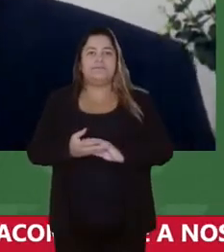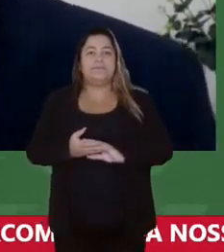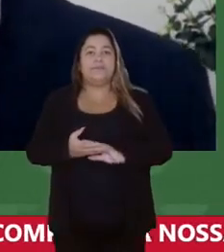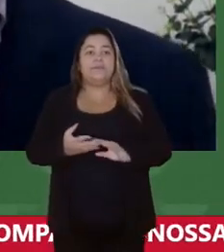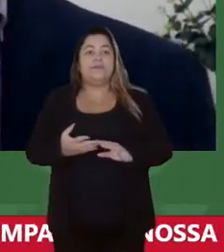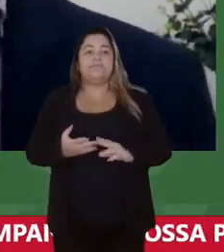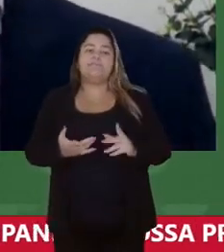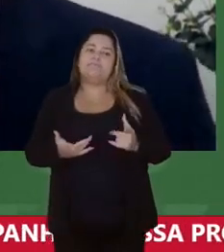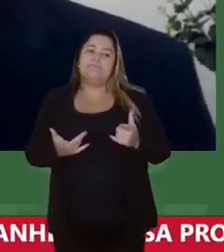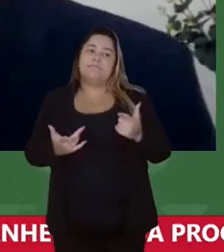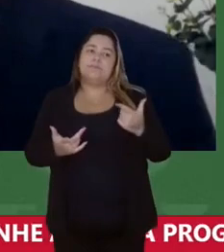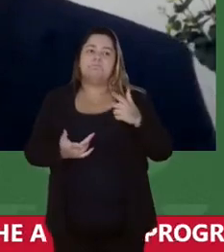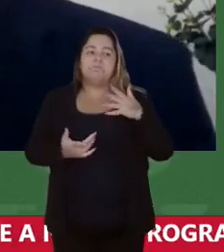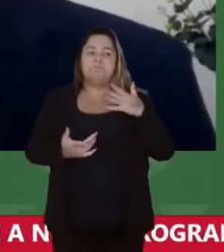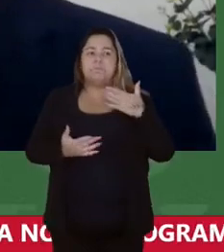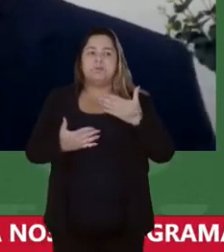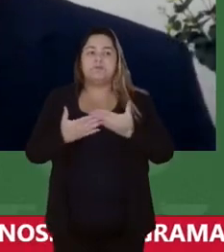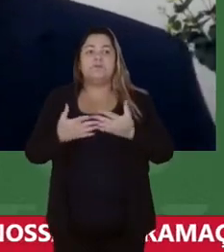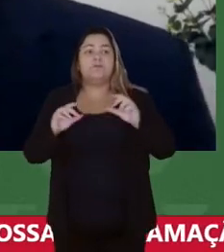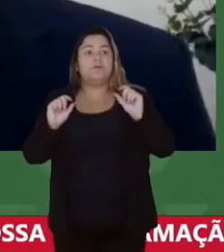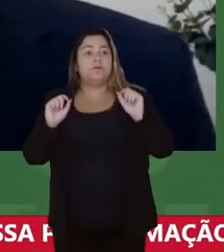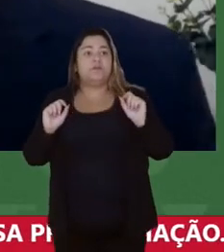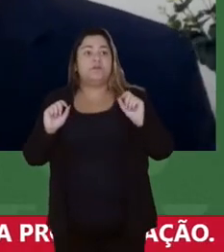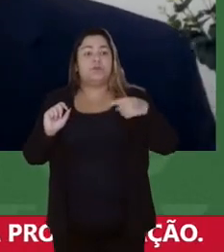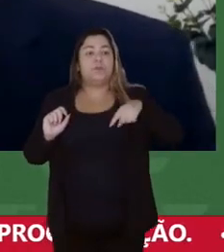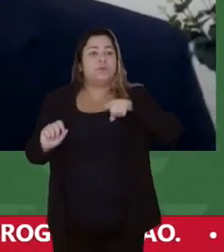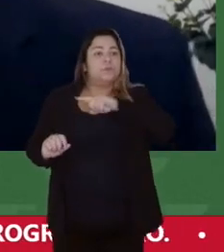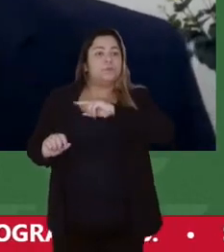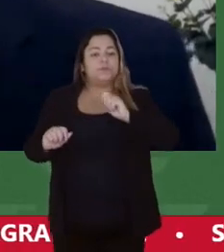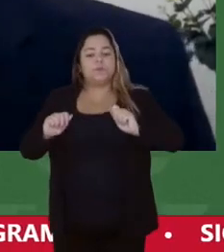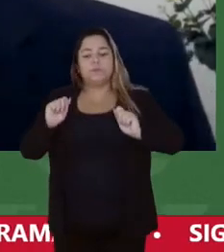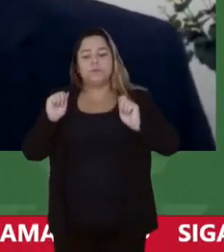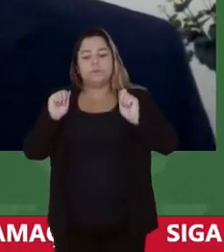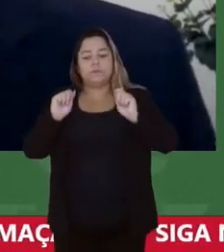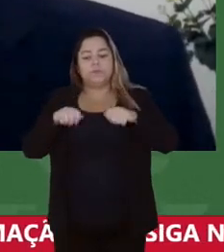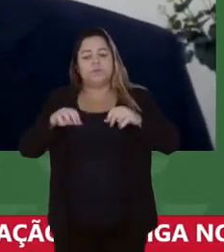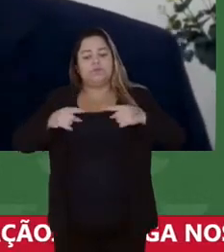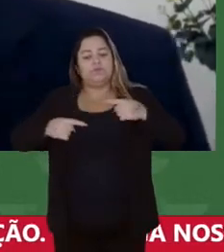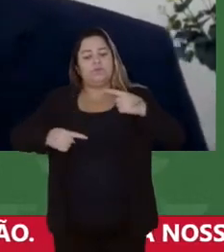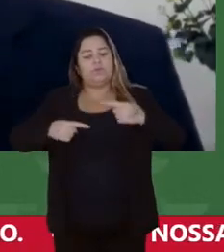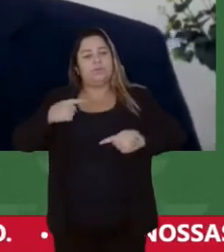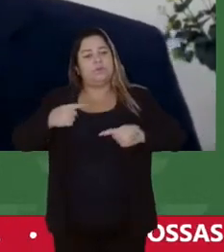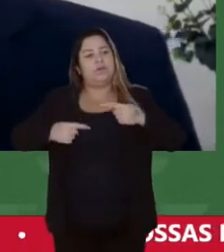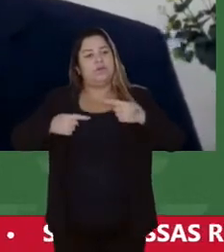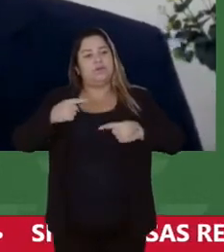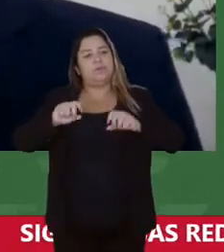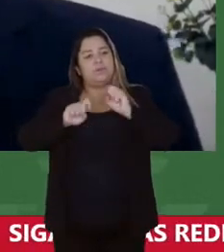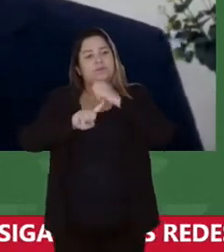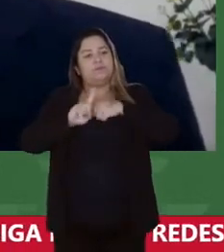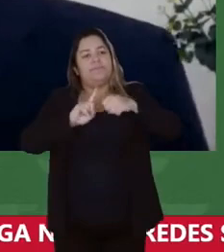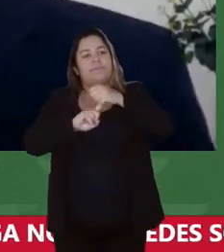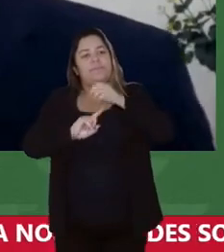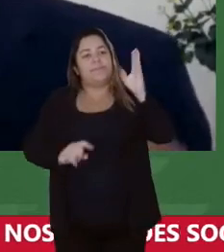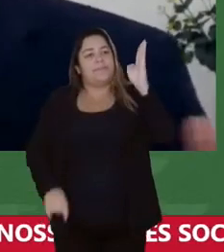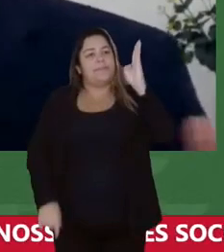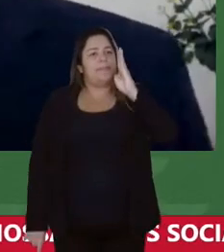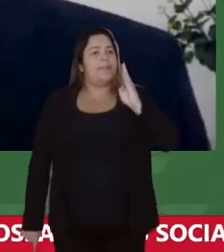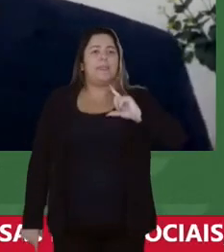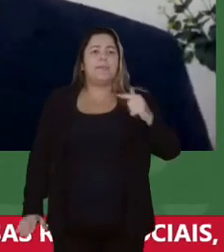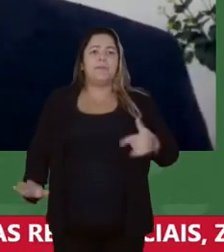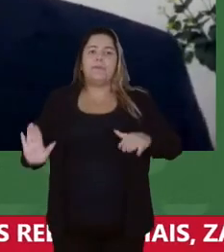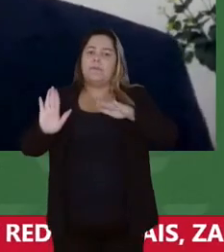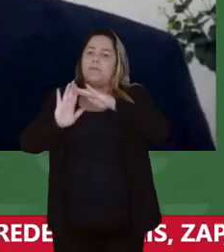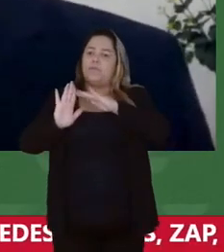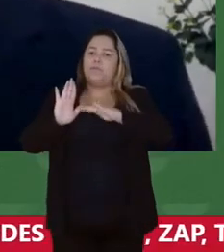muito convencido que nós precisamos dialogar com a sociedade brasileira, que não existe uma pauta de